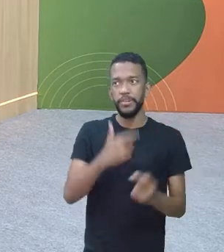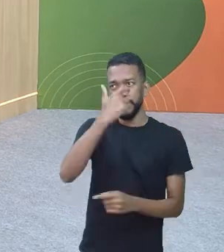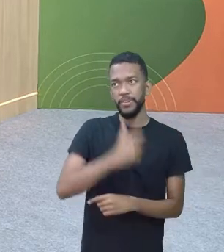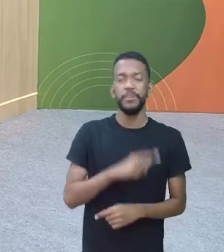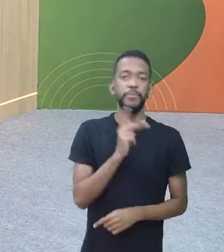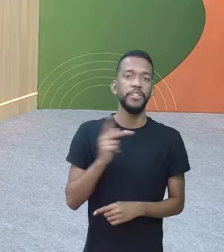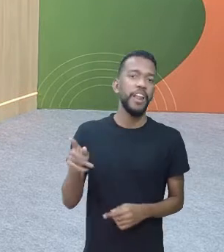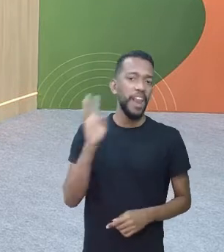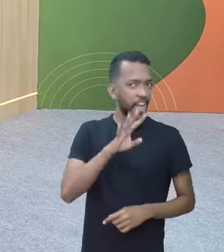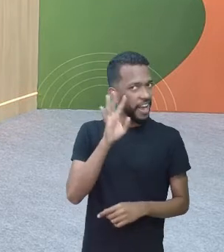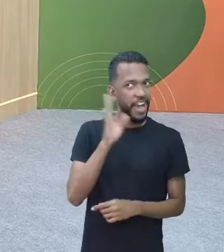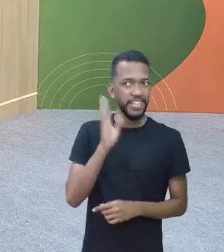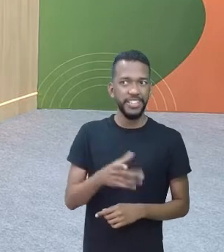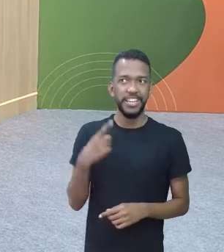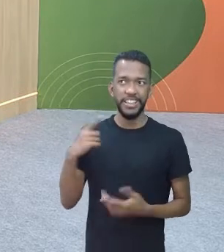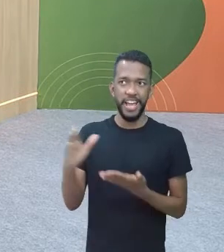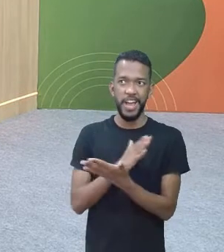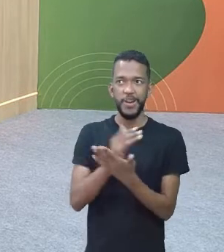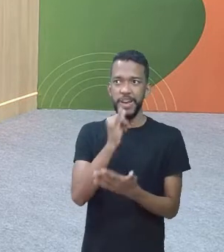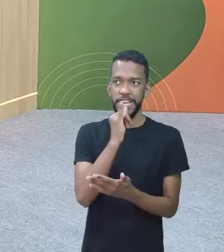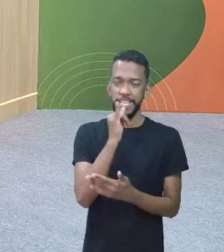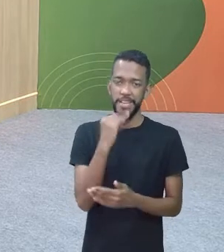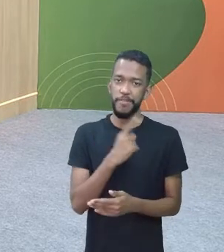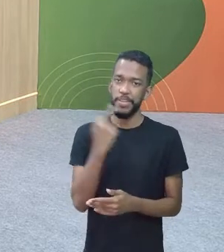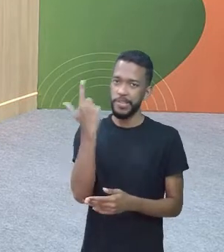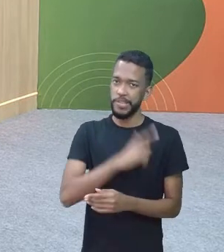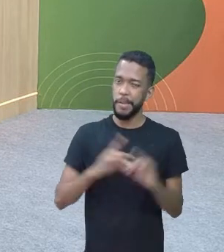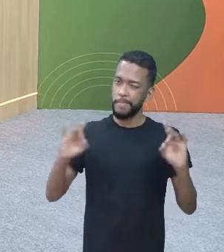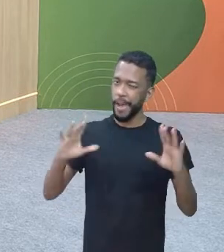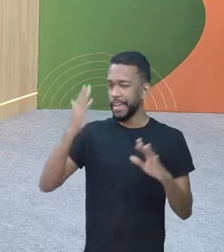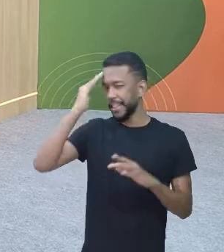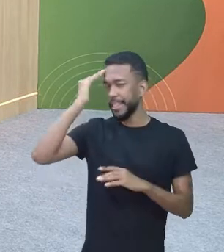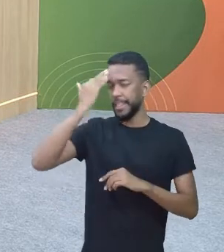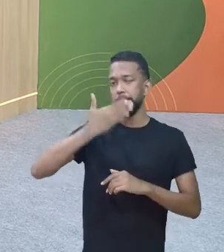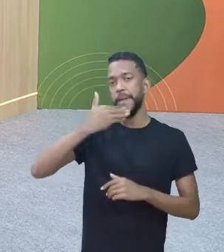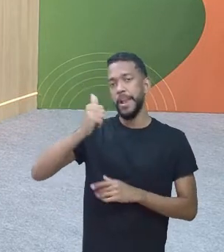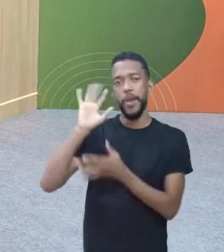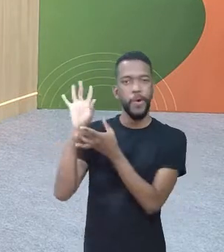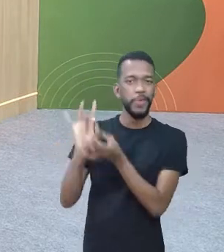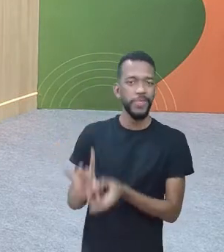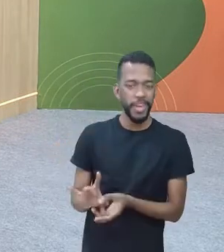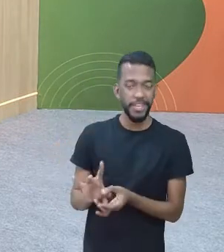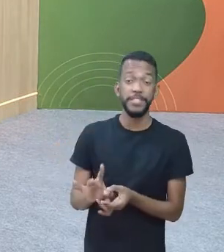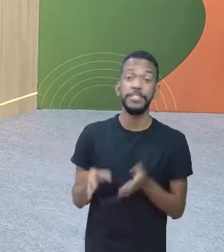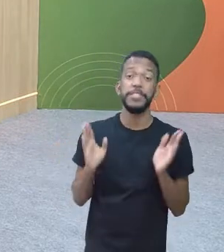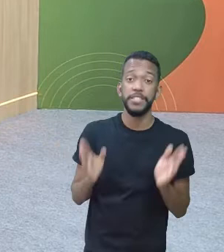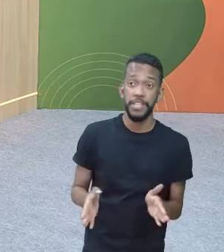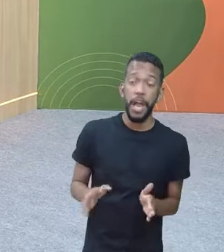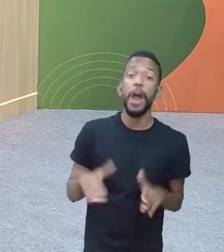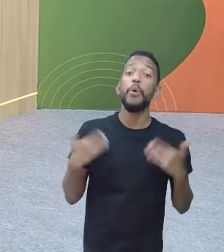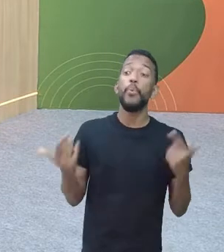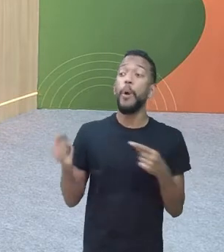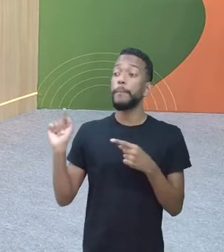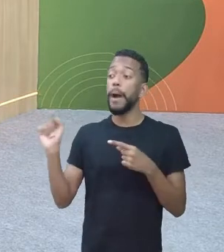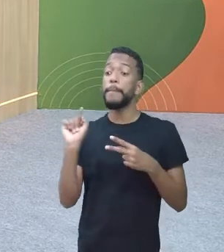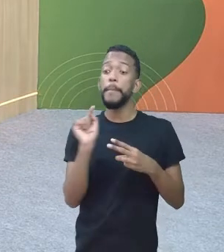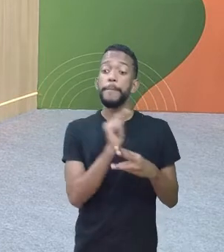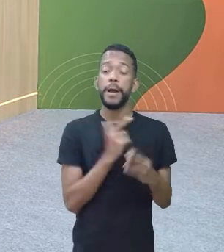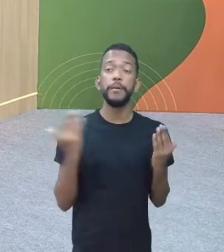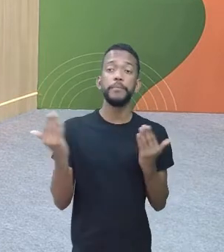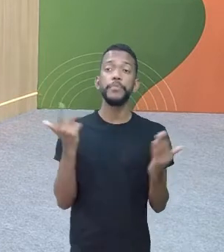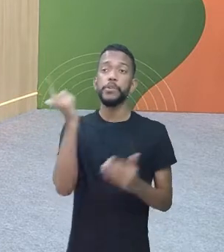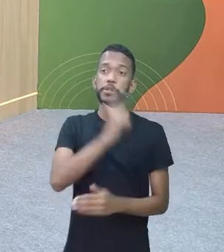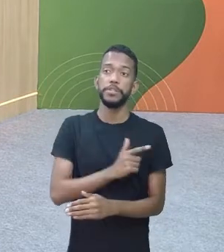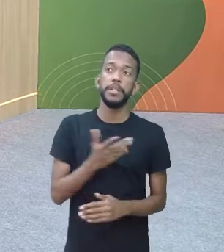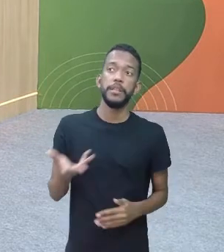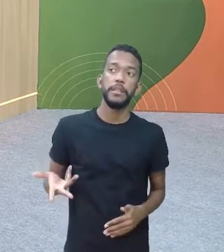legal, já escolheu alguns exemplos para que a gente conseguisse entender melhor esse contexto. Qual dessas frações poderia